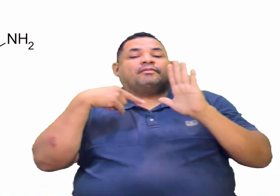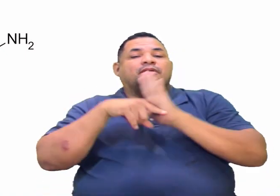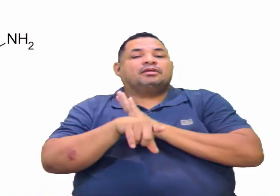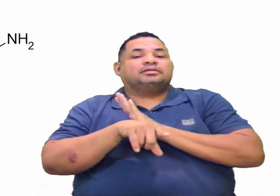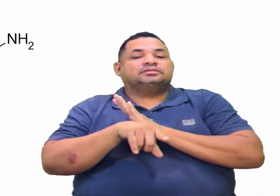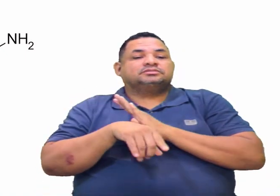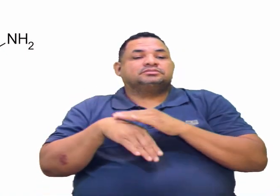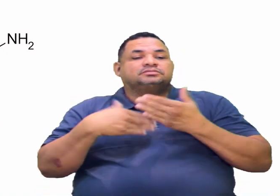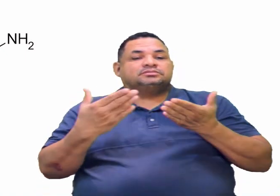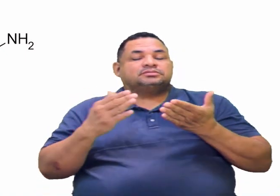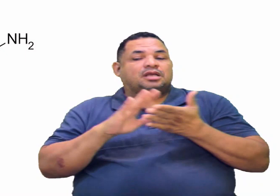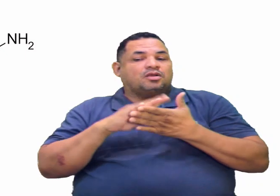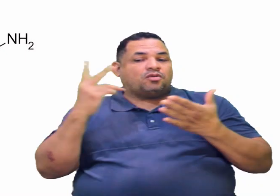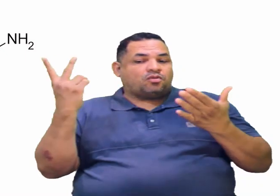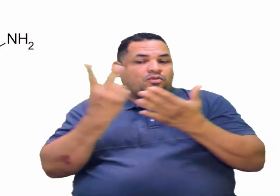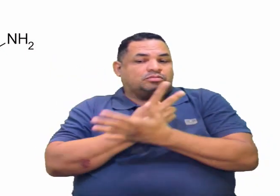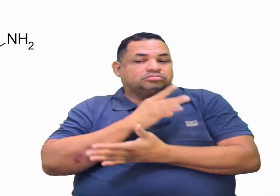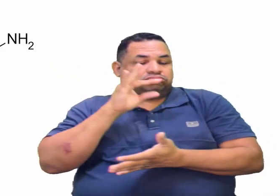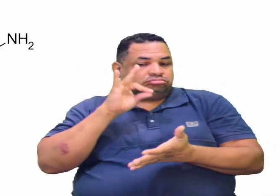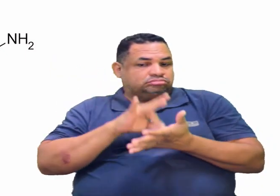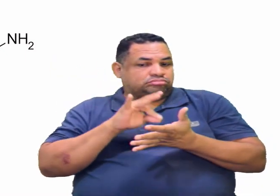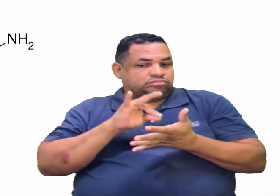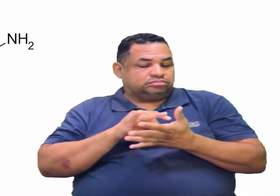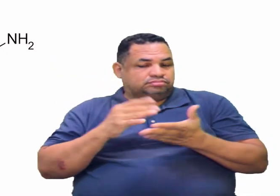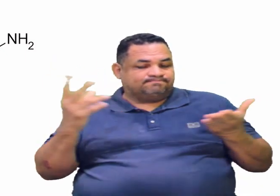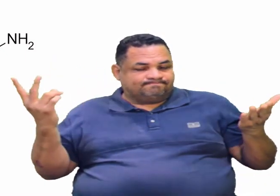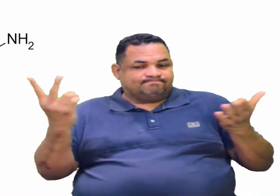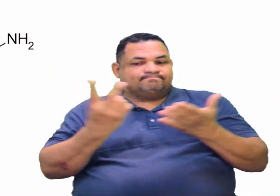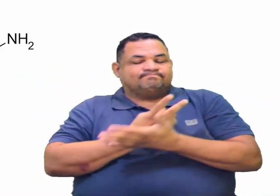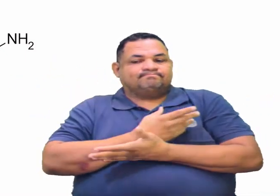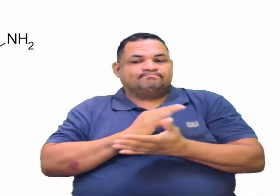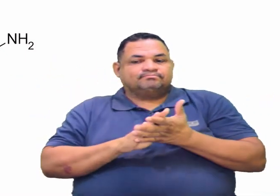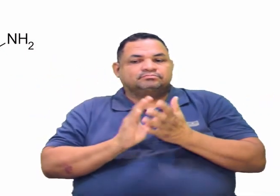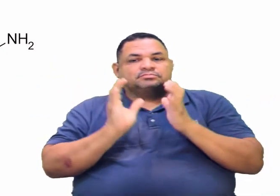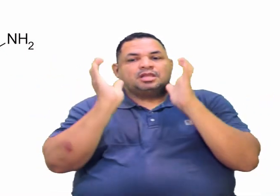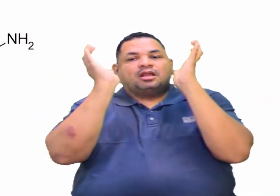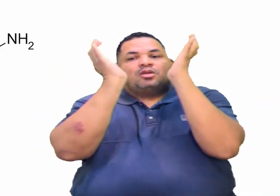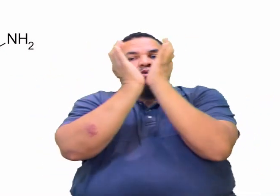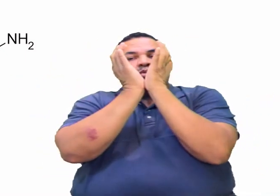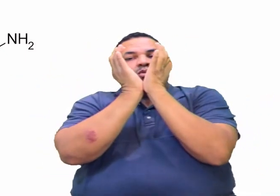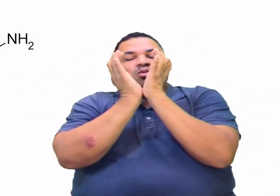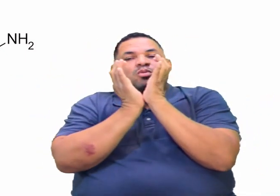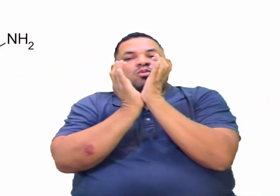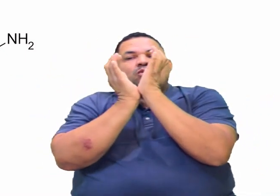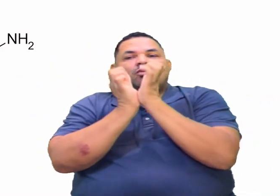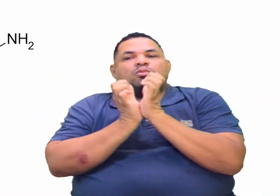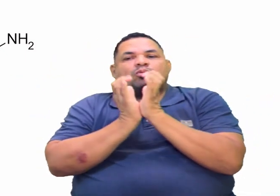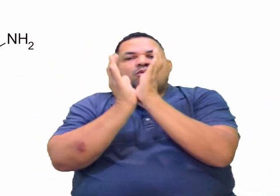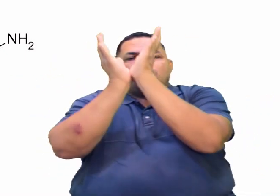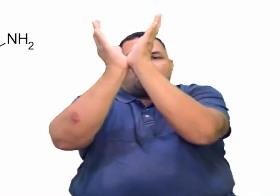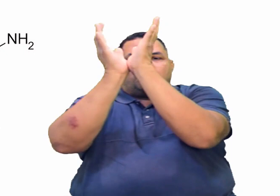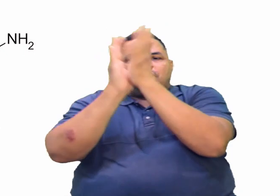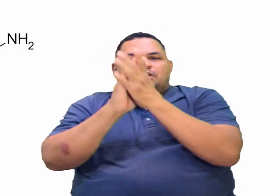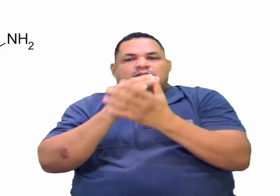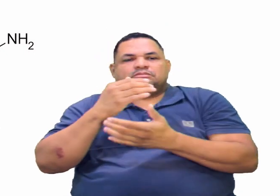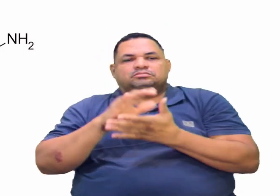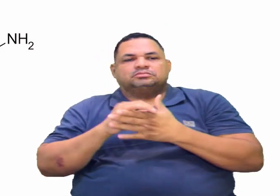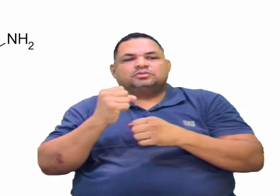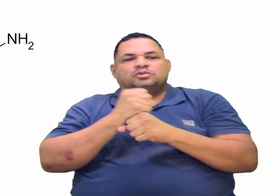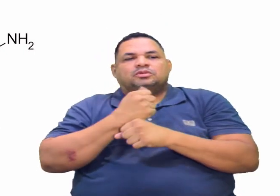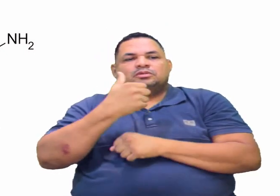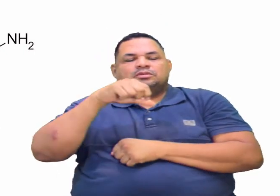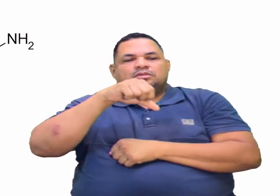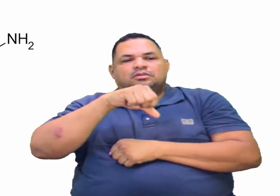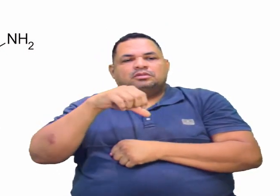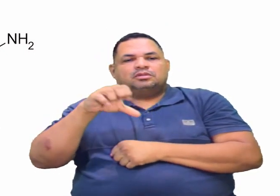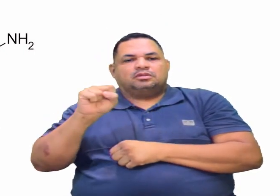Aqui a gente está falando de um episódio que realmente aconteceu, infelizmente, né, na Copa de 98. E se a pessoa estava